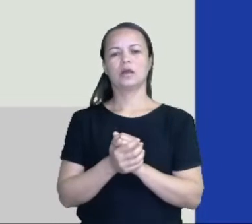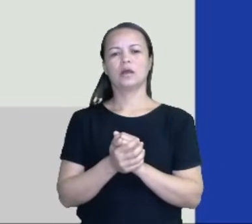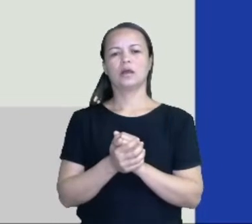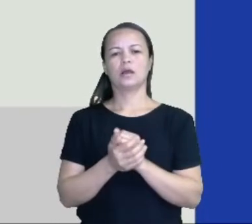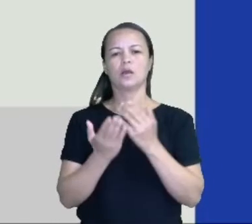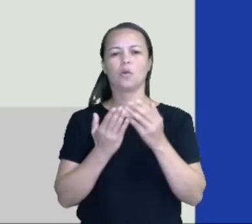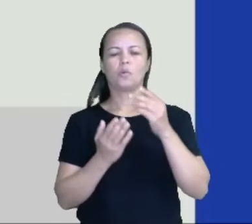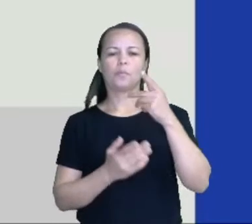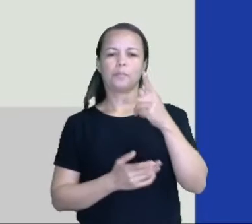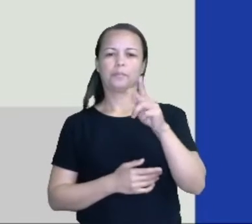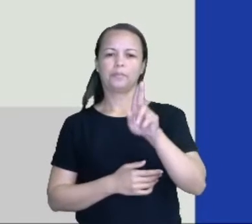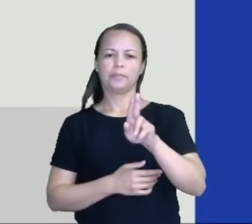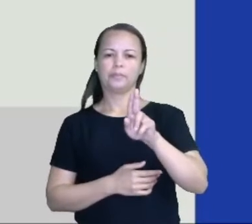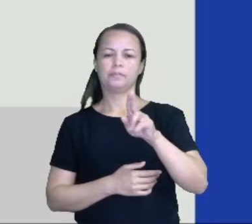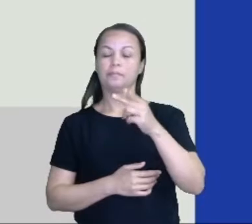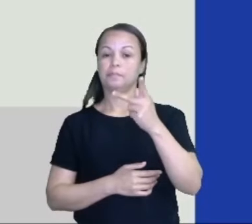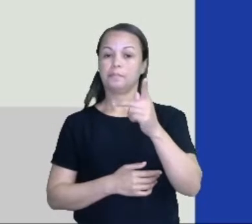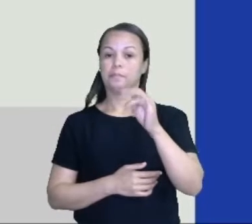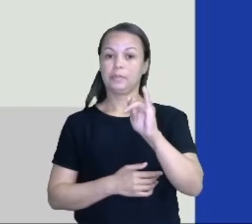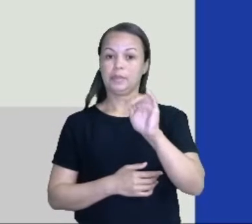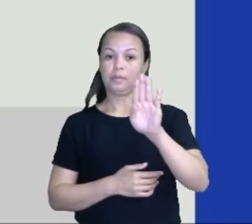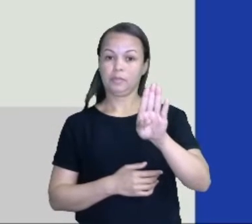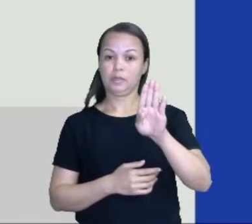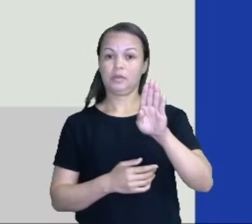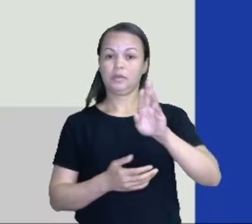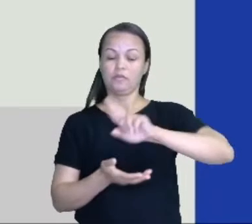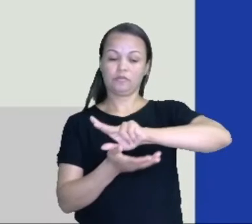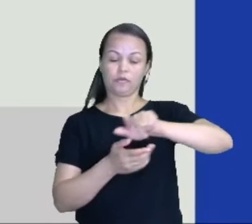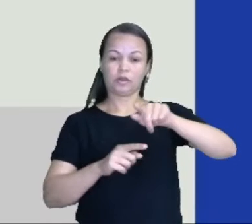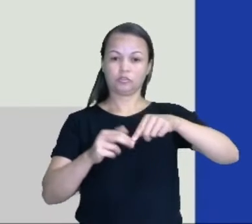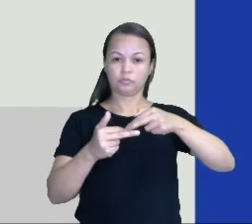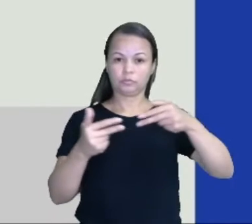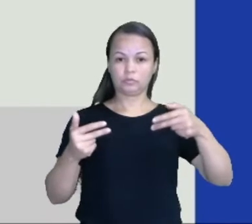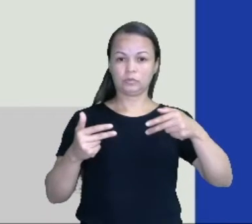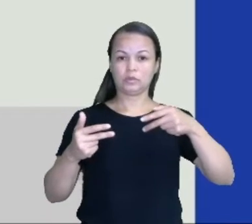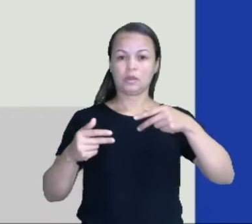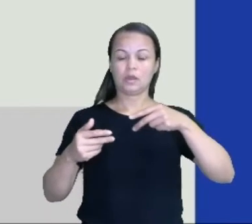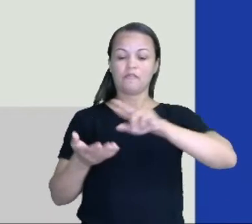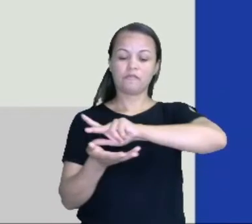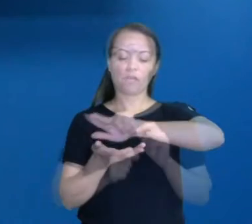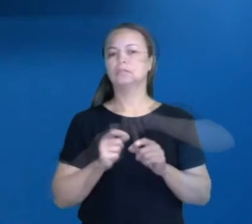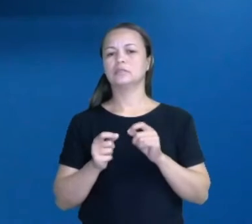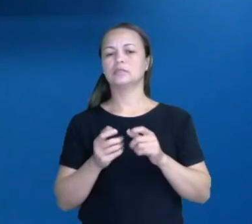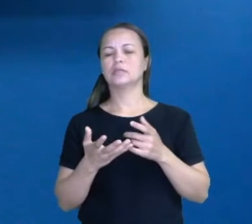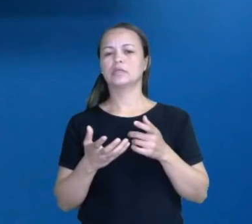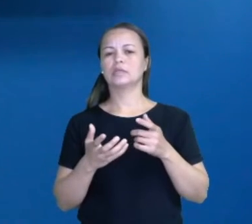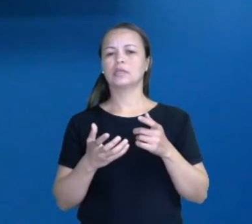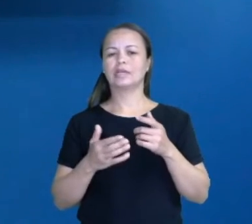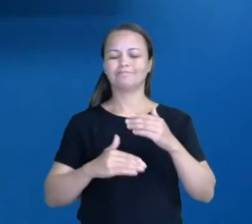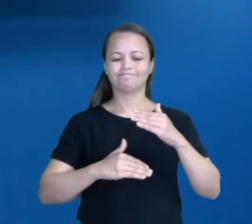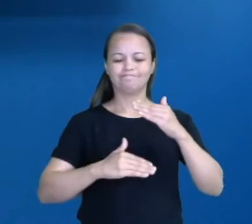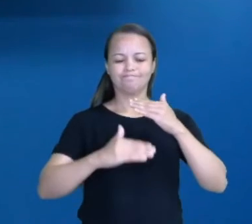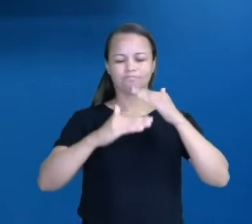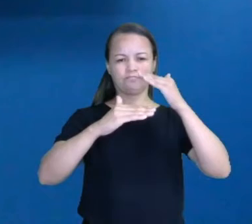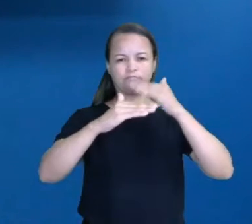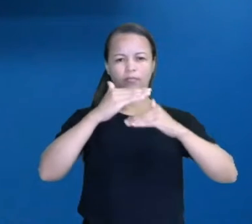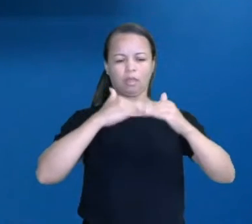ao PIB, ao produto interno bruto de vários outros países, de vários países menos desenvolvidos, né, que estão